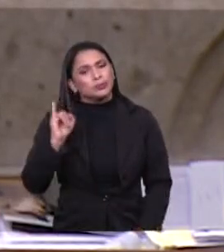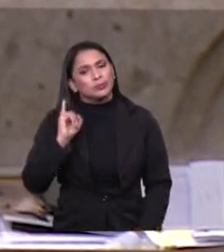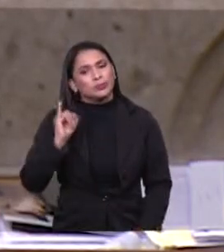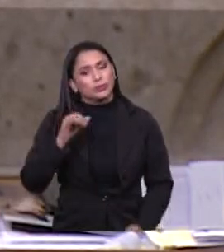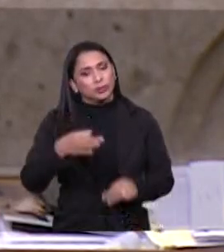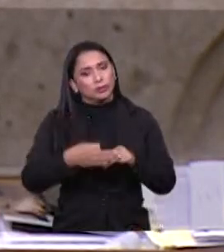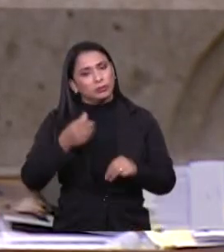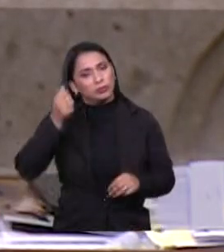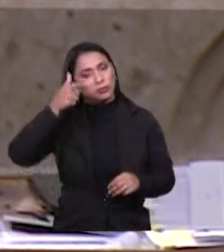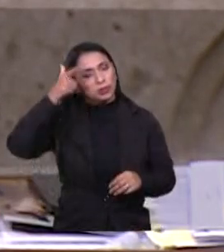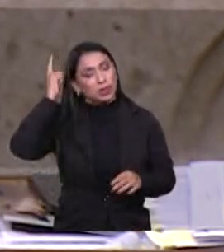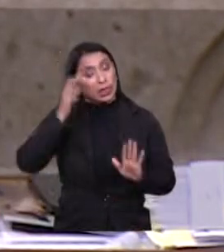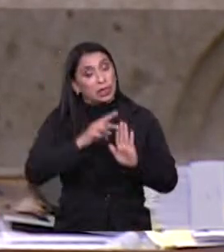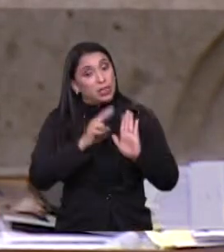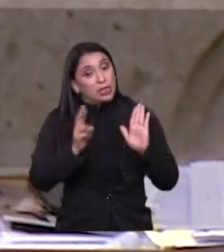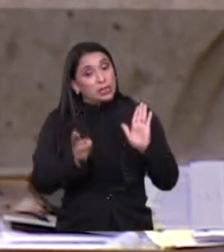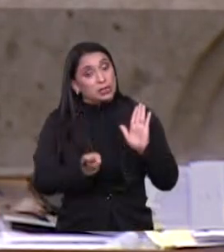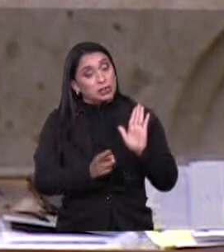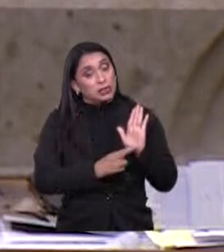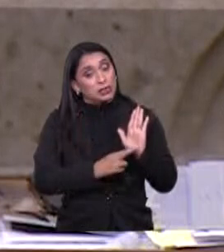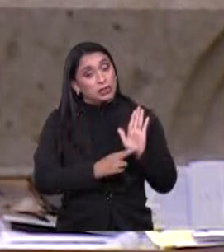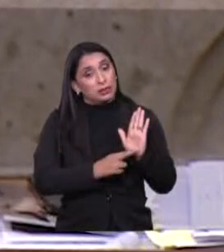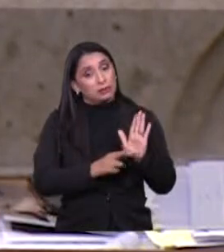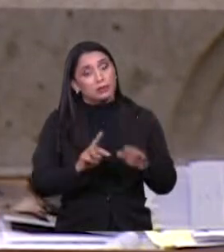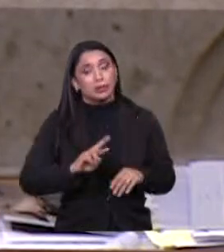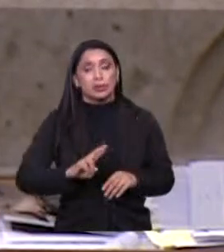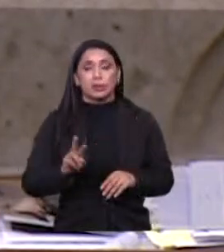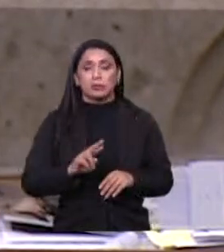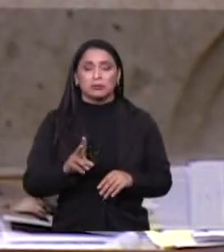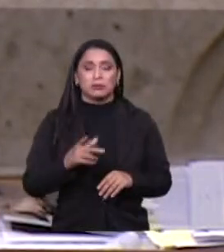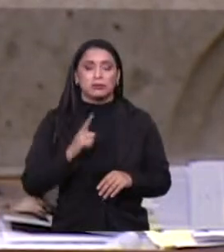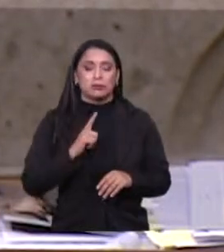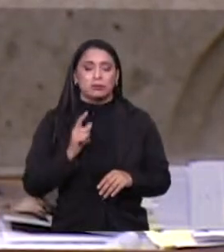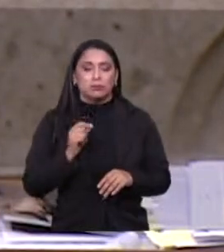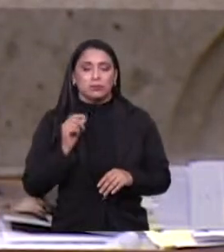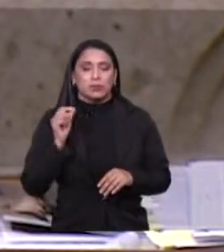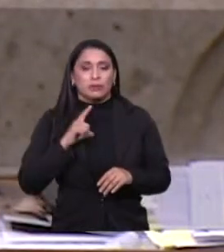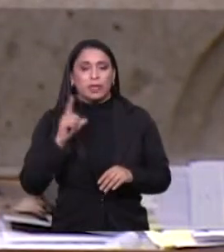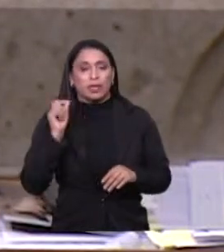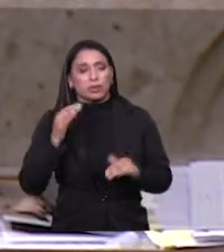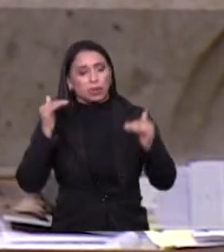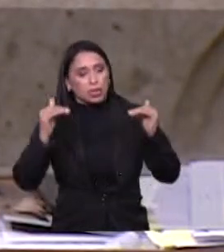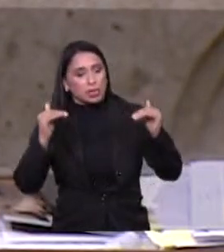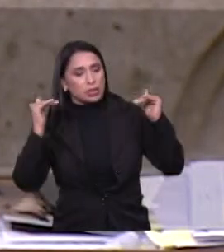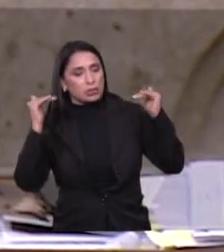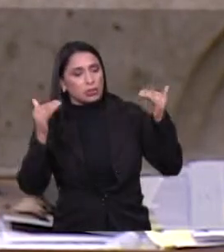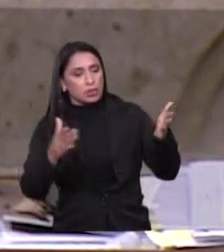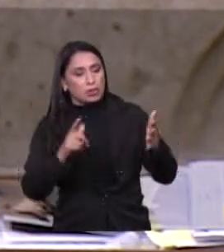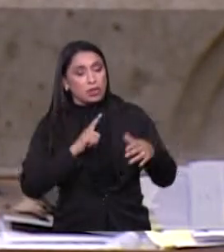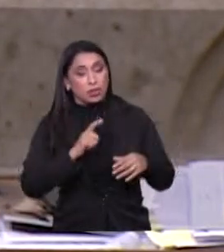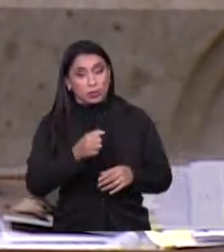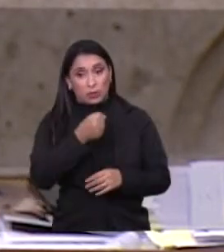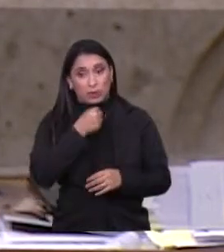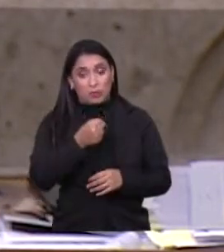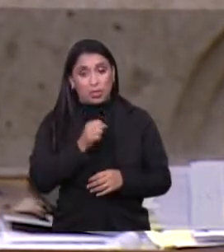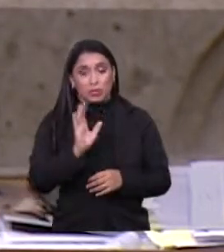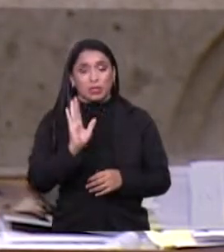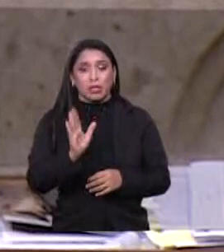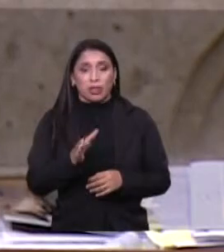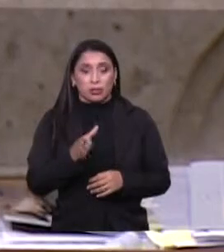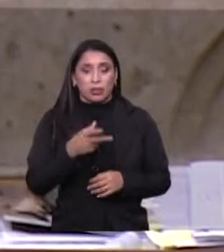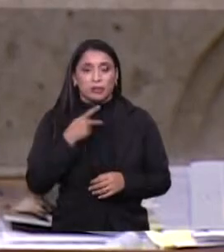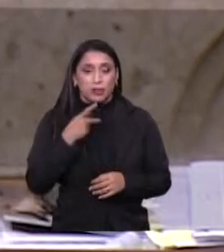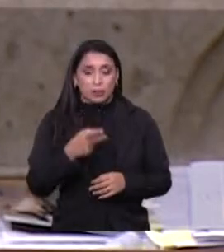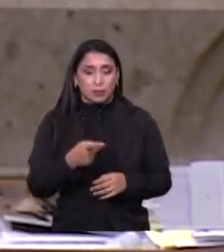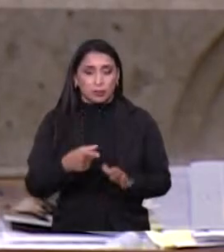ele pondera que o regramento diz, não diz com a relação das autoridades com a imprensa, como nós estávamos